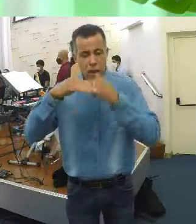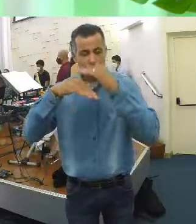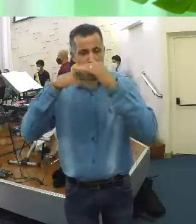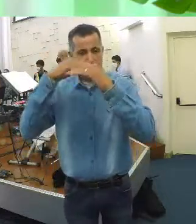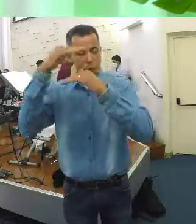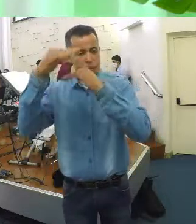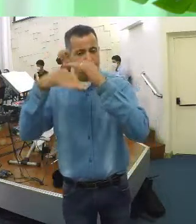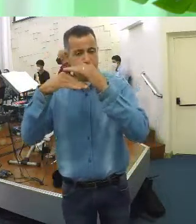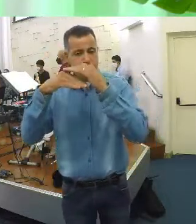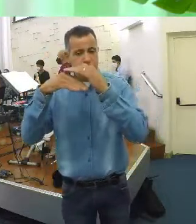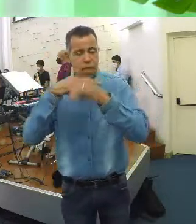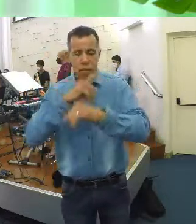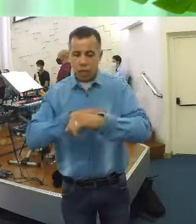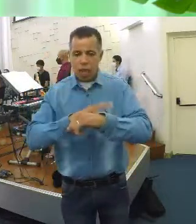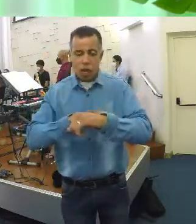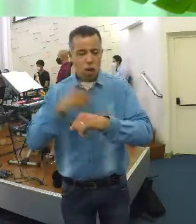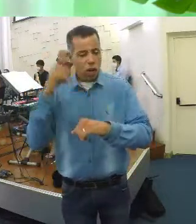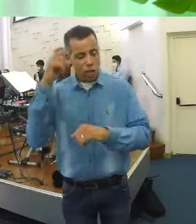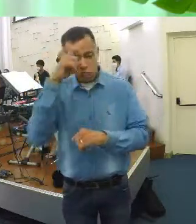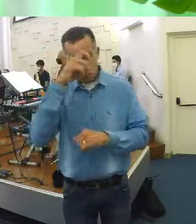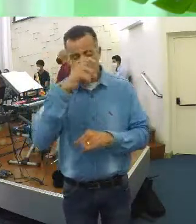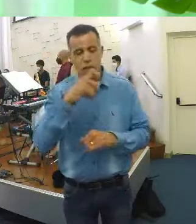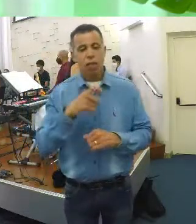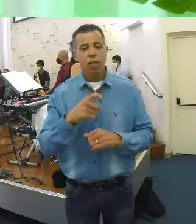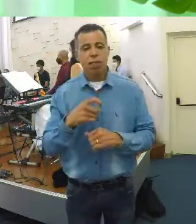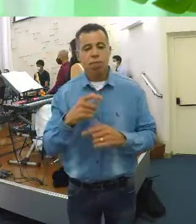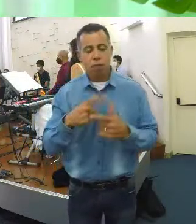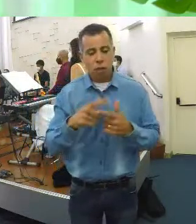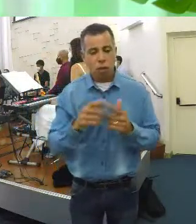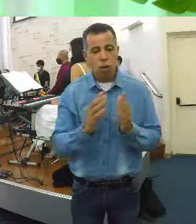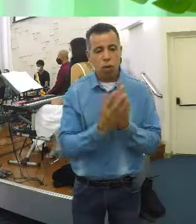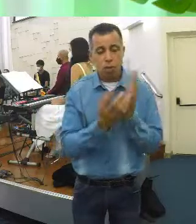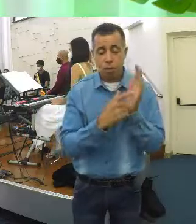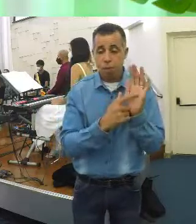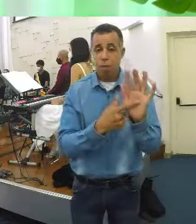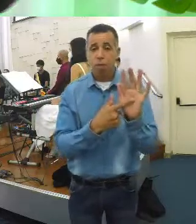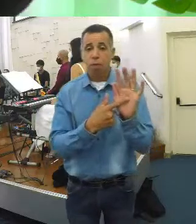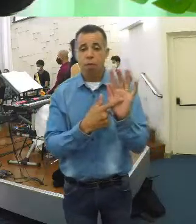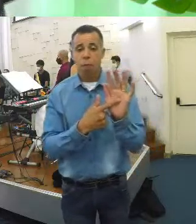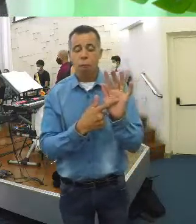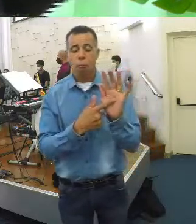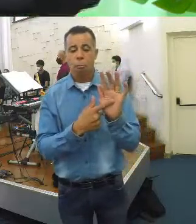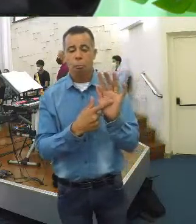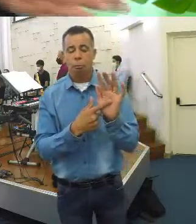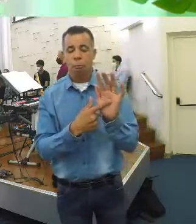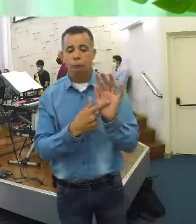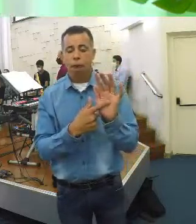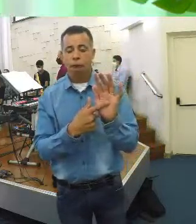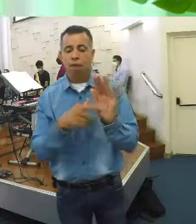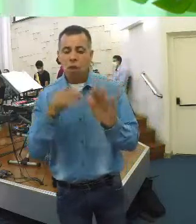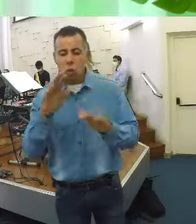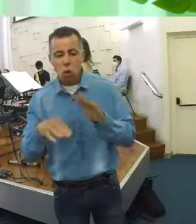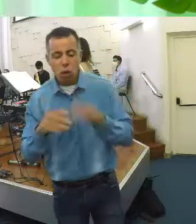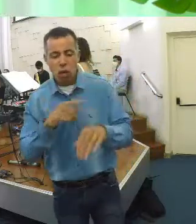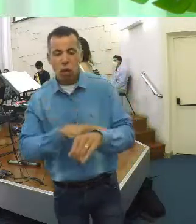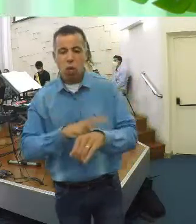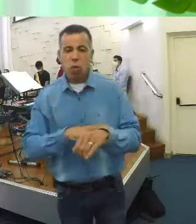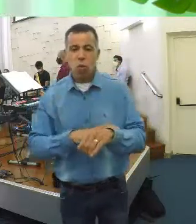de muita tribulação. Irmãos, vejam a descrição bíblica, não uma adversidade qualquer, mas